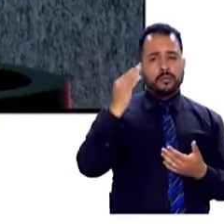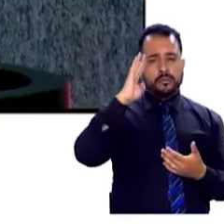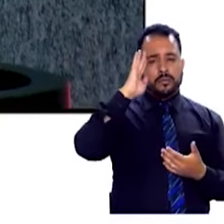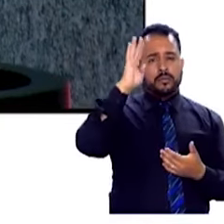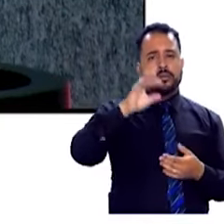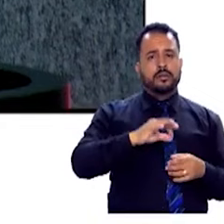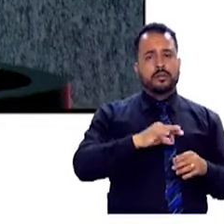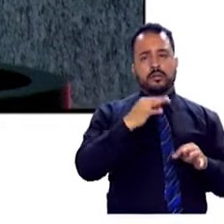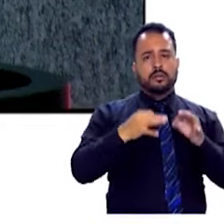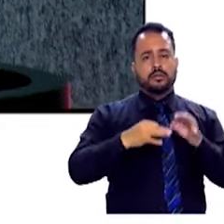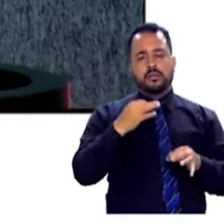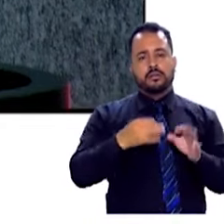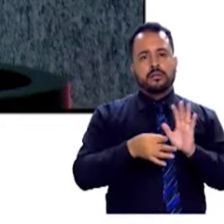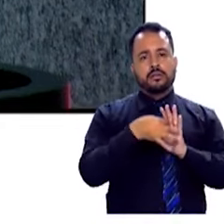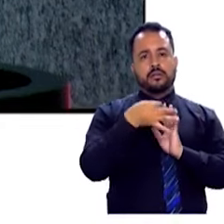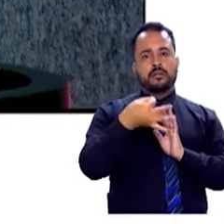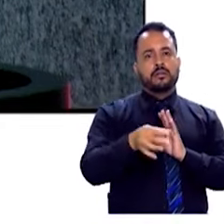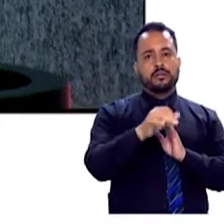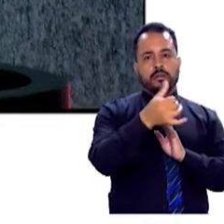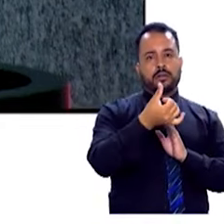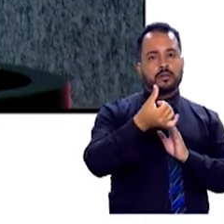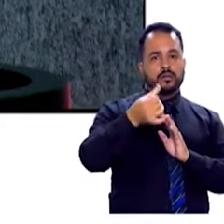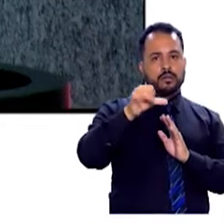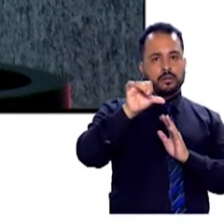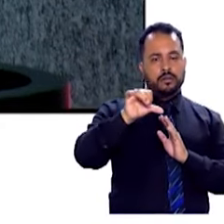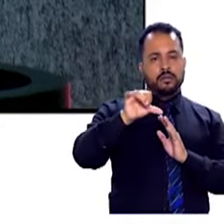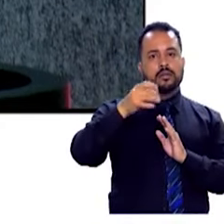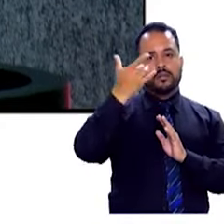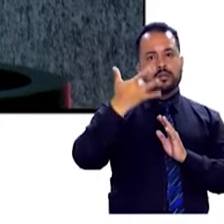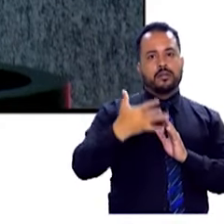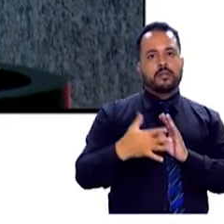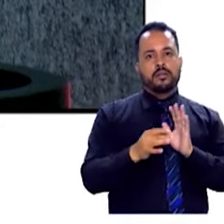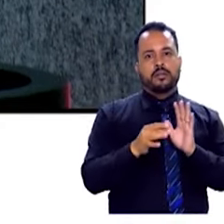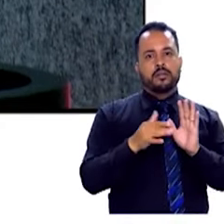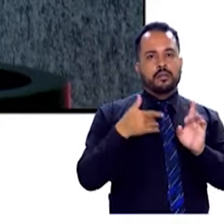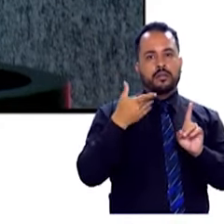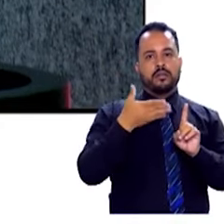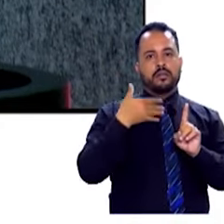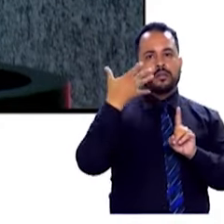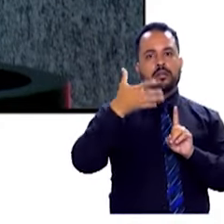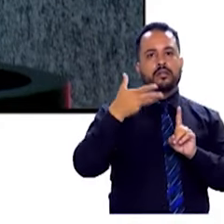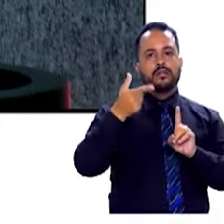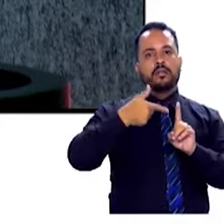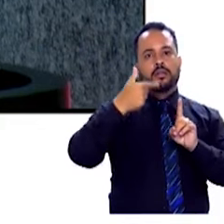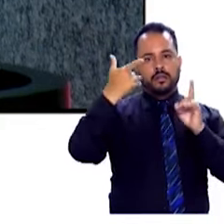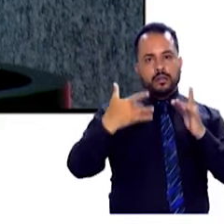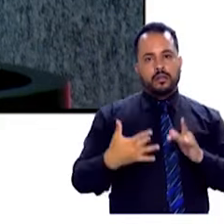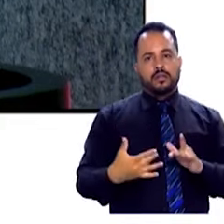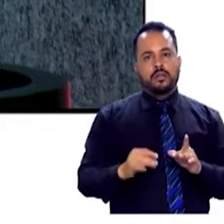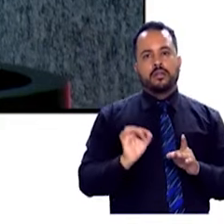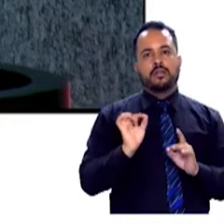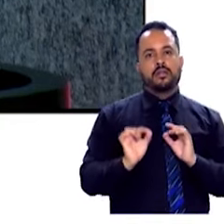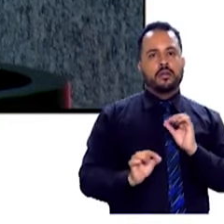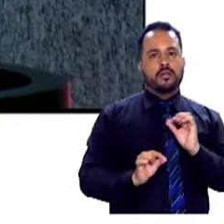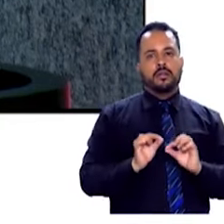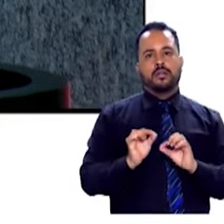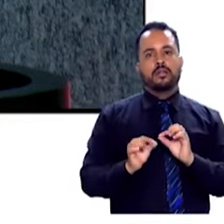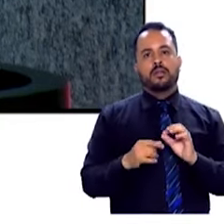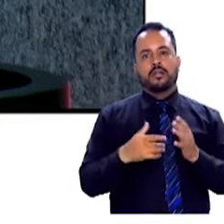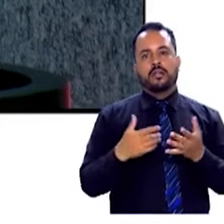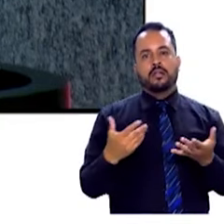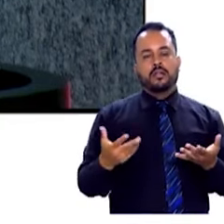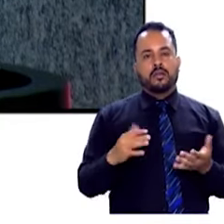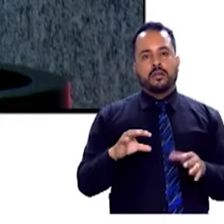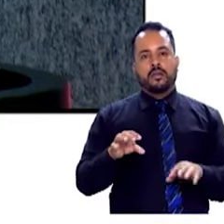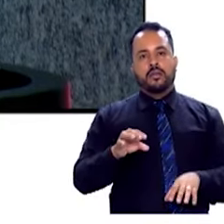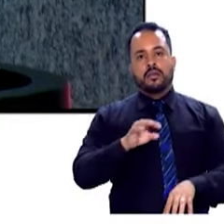XIX por exemplo quase todas as opinões de Juízes eram dadas oralmente e o que nós sabemos delas muito frequentemente são eh estudantes que